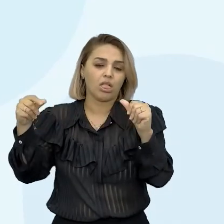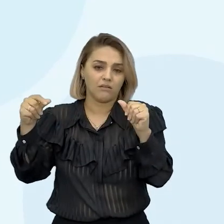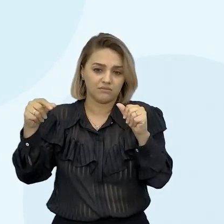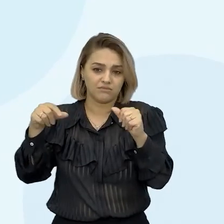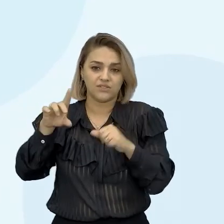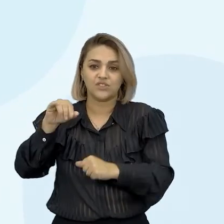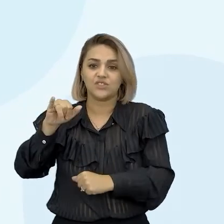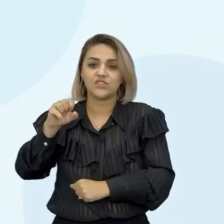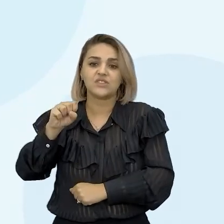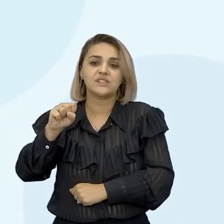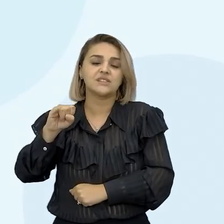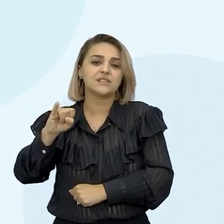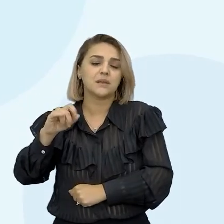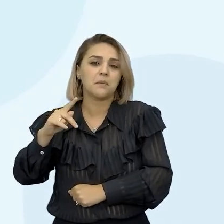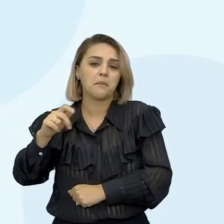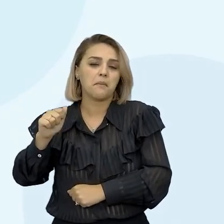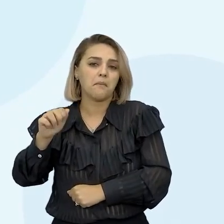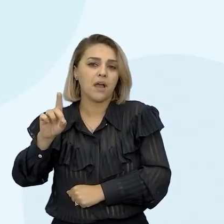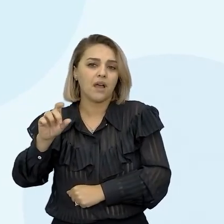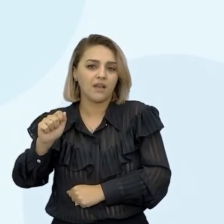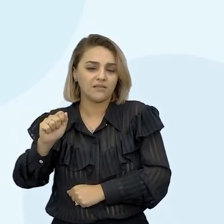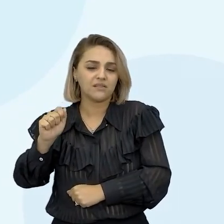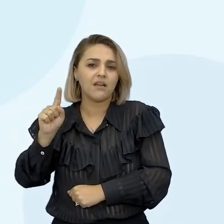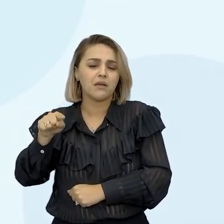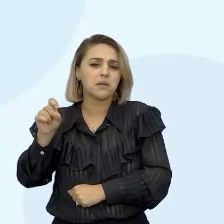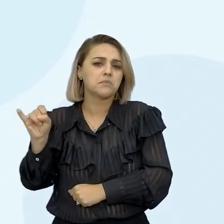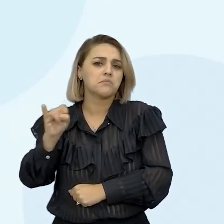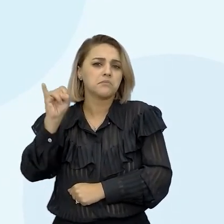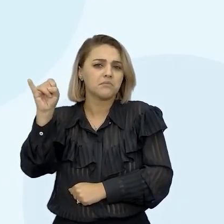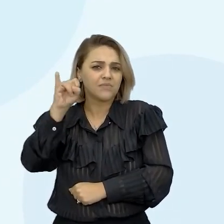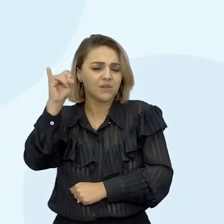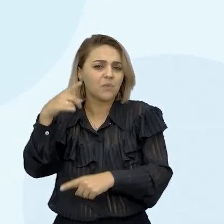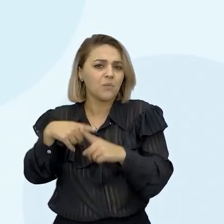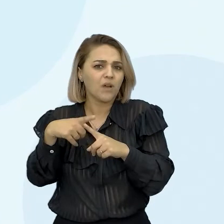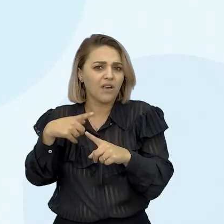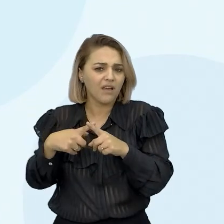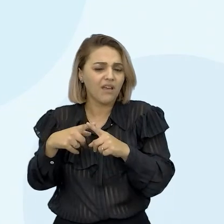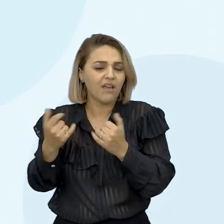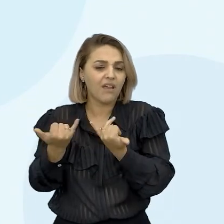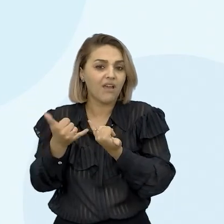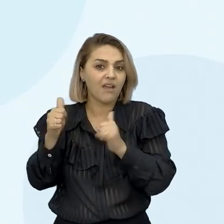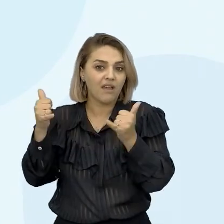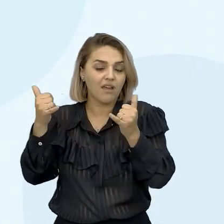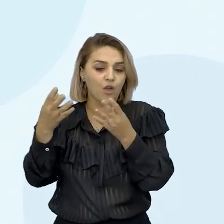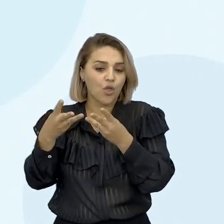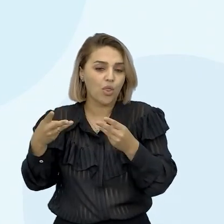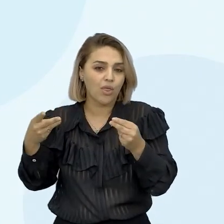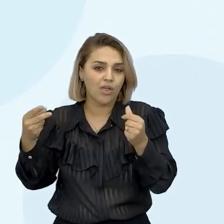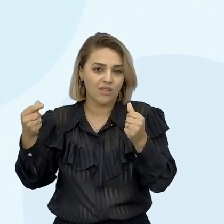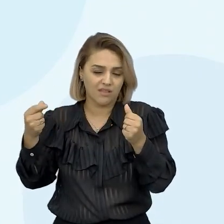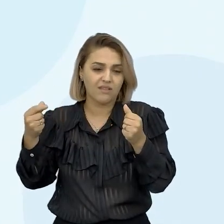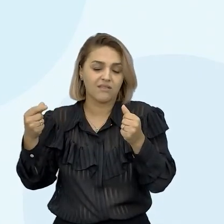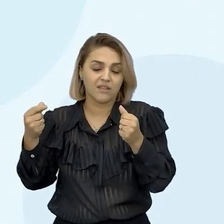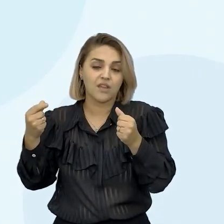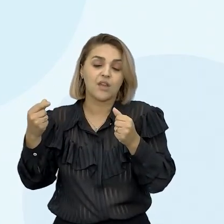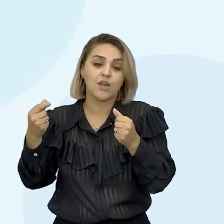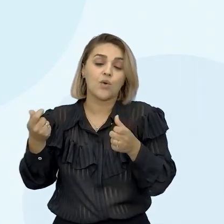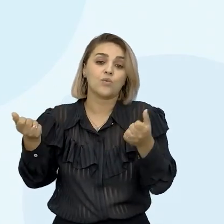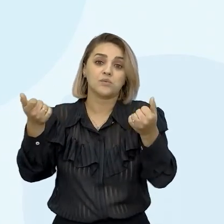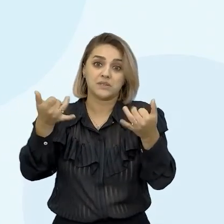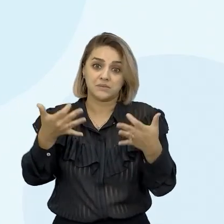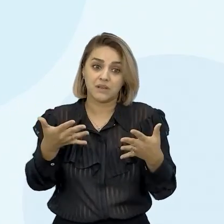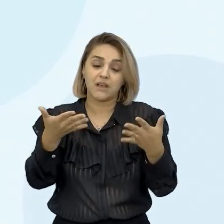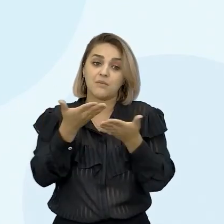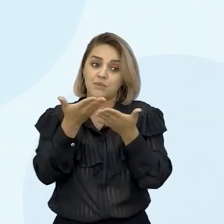geralmente Essa parada é muito importante porque essa energia dissipada que que eu perdi tal eu estou falando